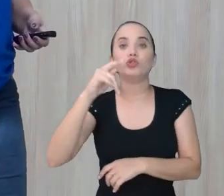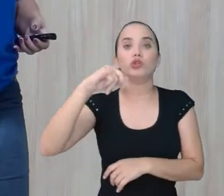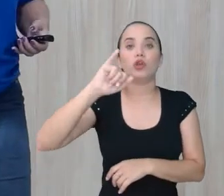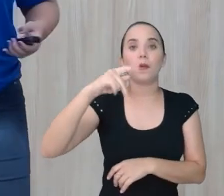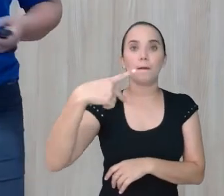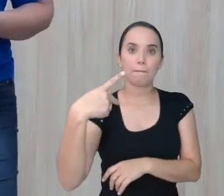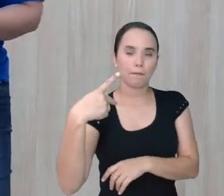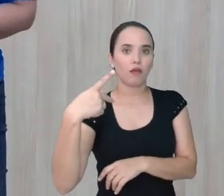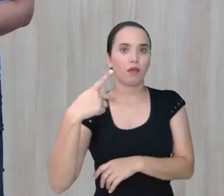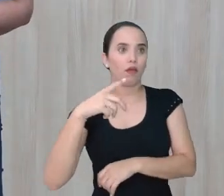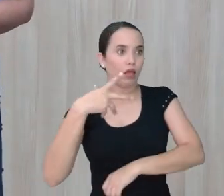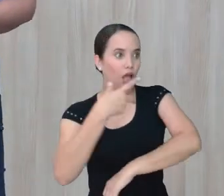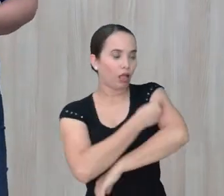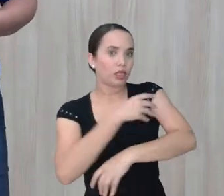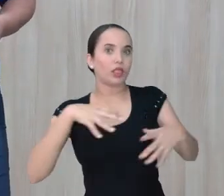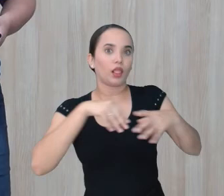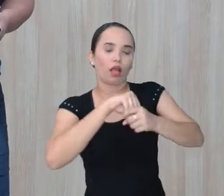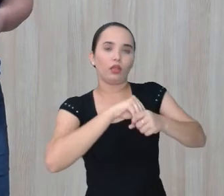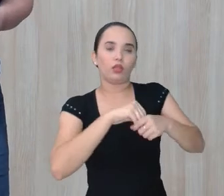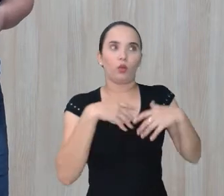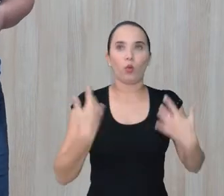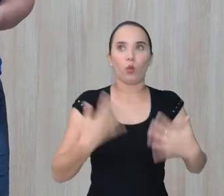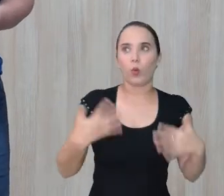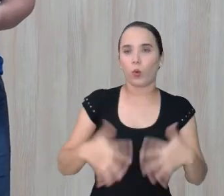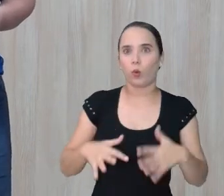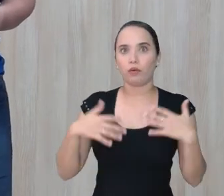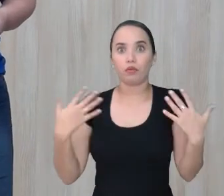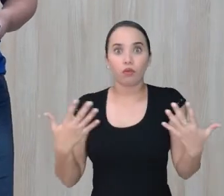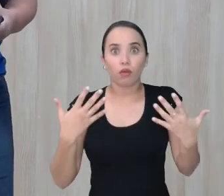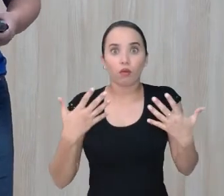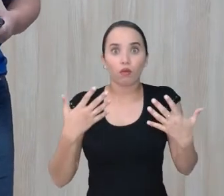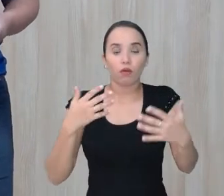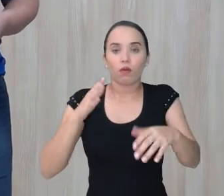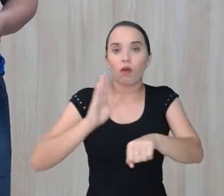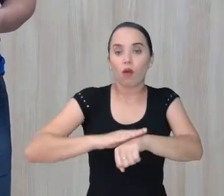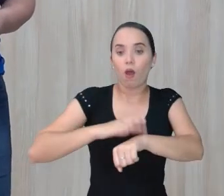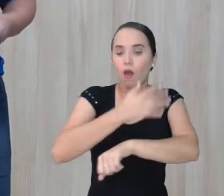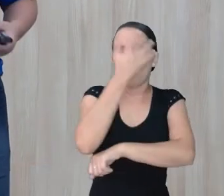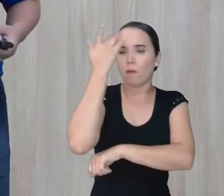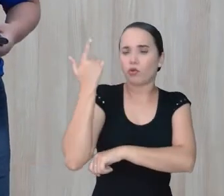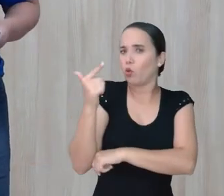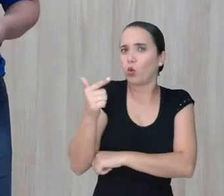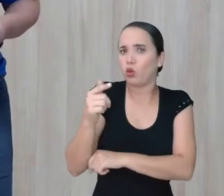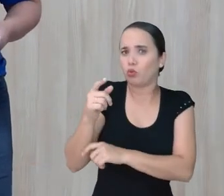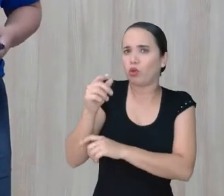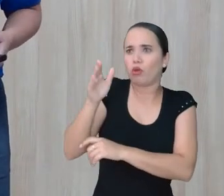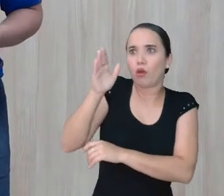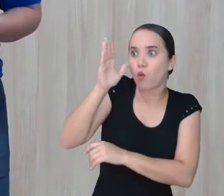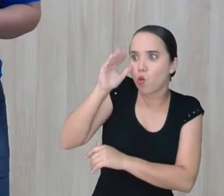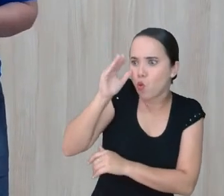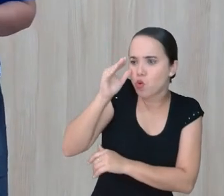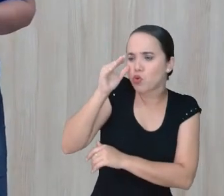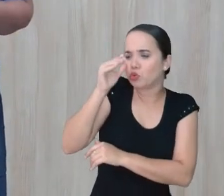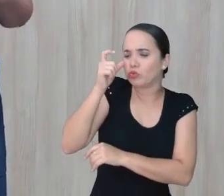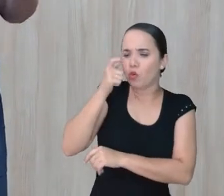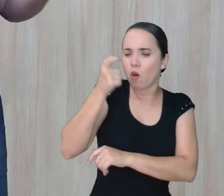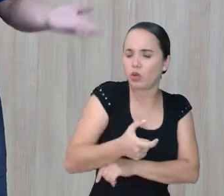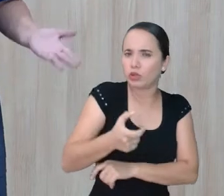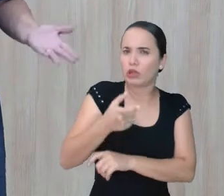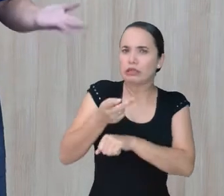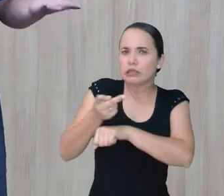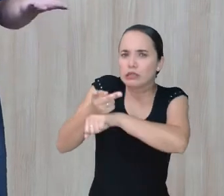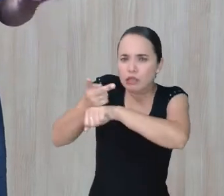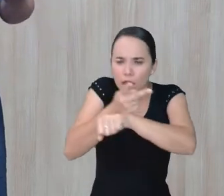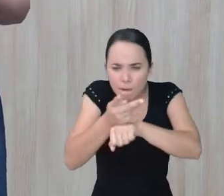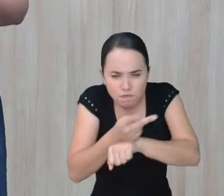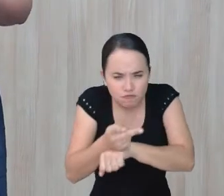de ir pesquisar, não têm o interesse de ver quem disse isso, quem está fazendo isso, acaba